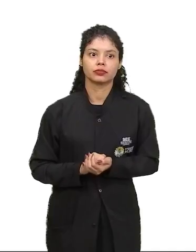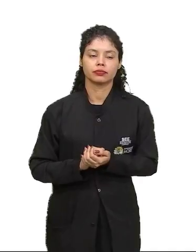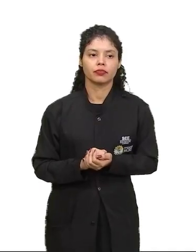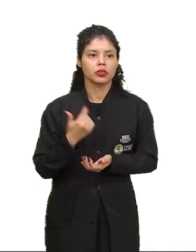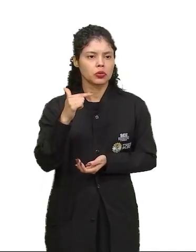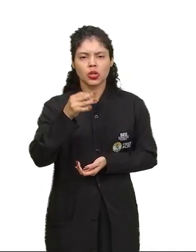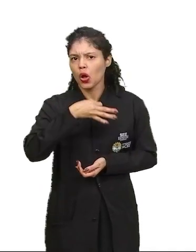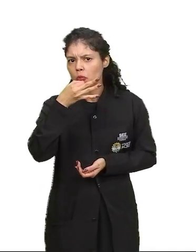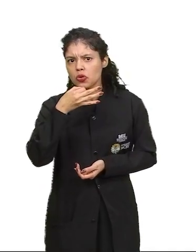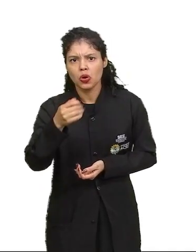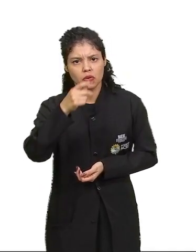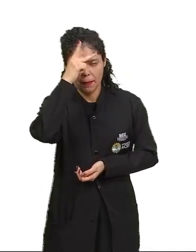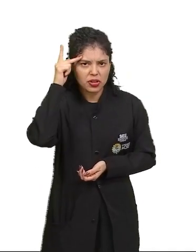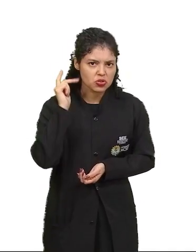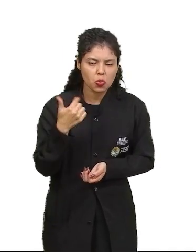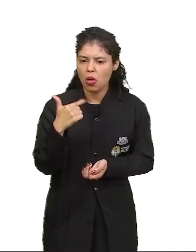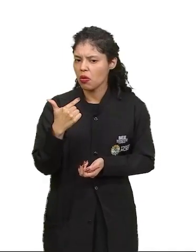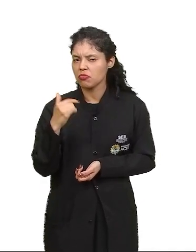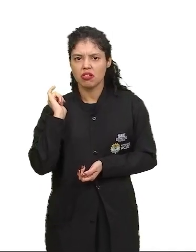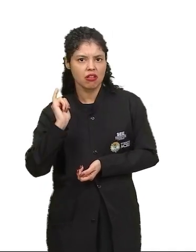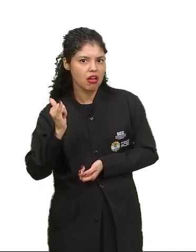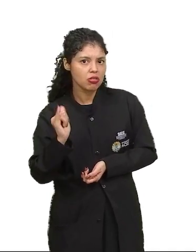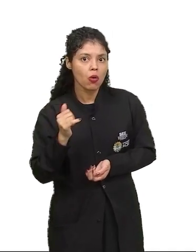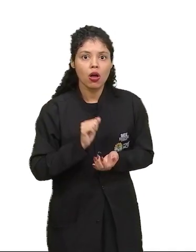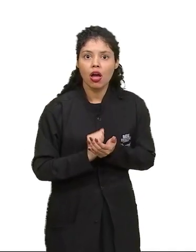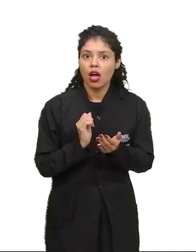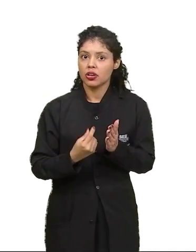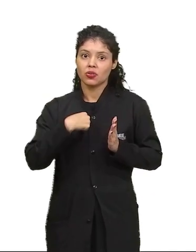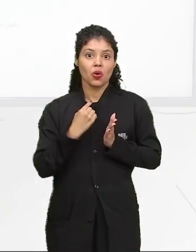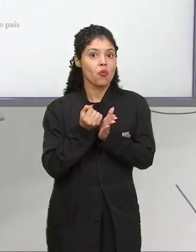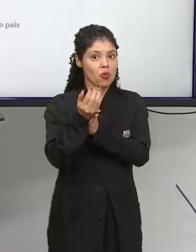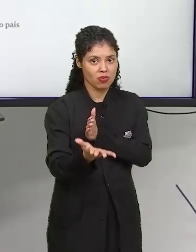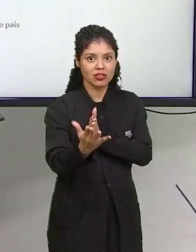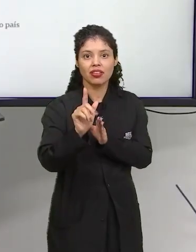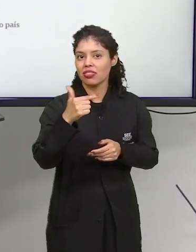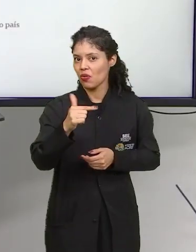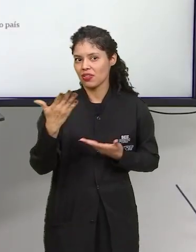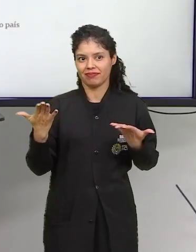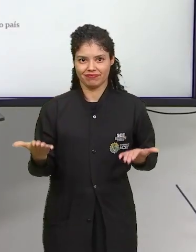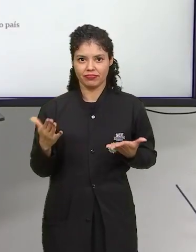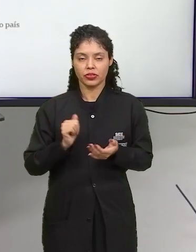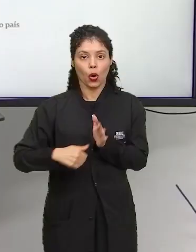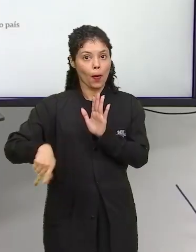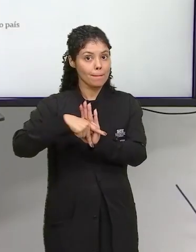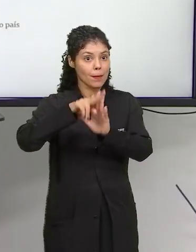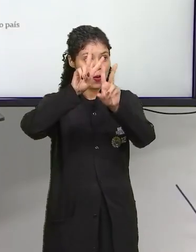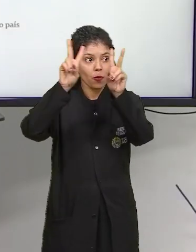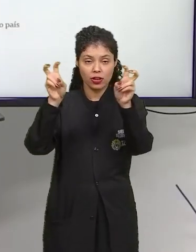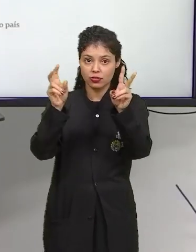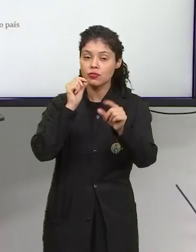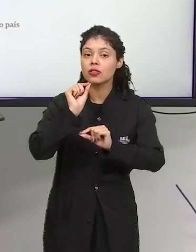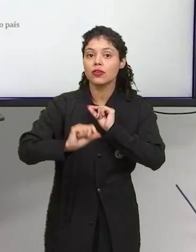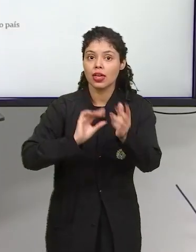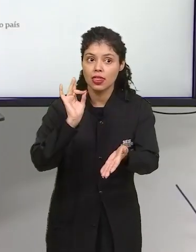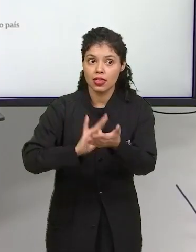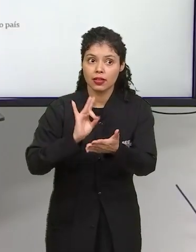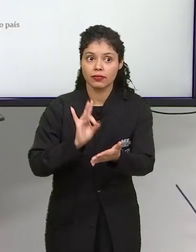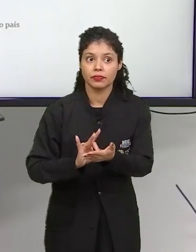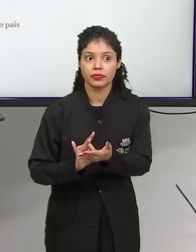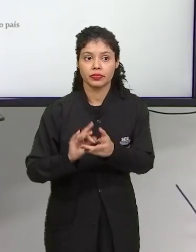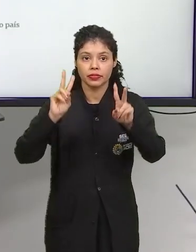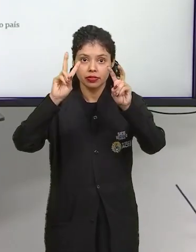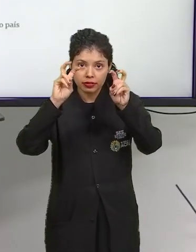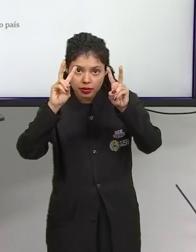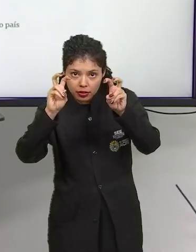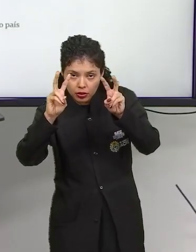tem a opinião do autor, não tem o narrador, não tem o eu lírico. A própria mensagem, o próprio assunto, na verdade, desculpa, o